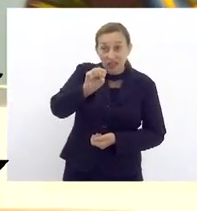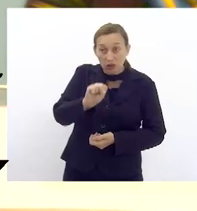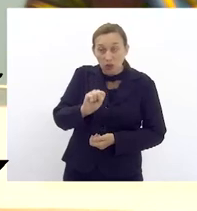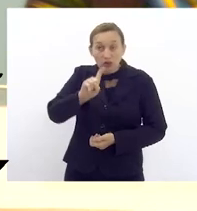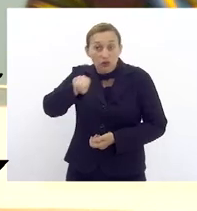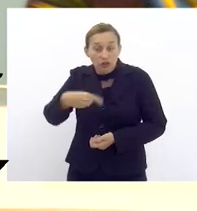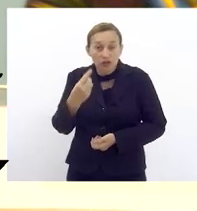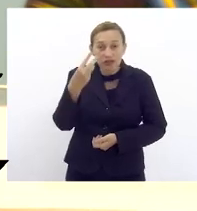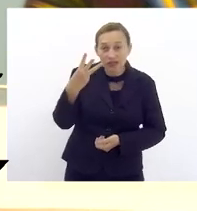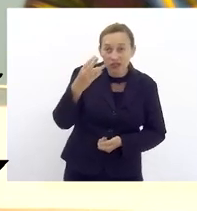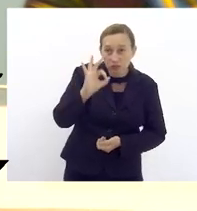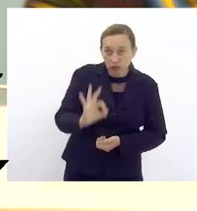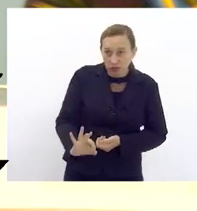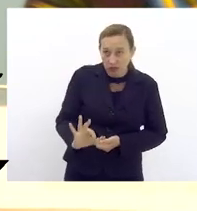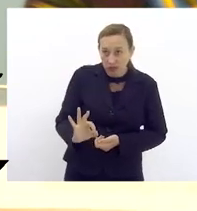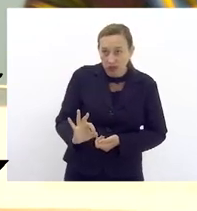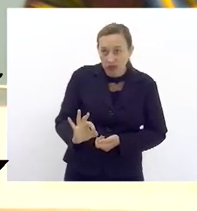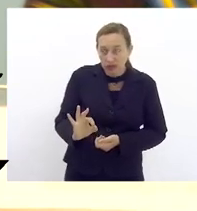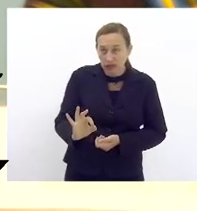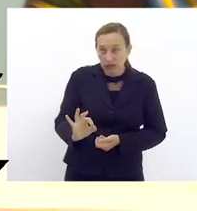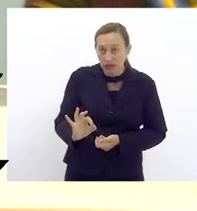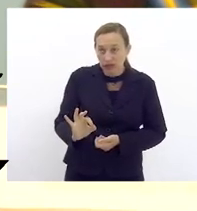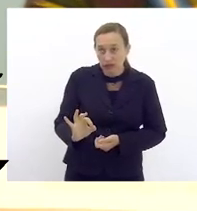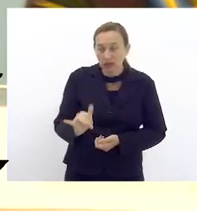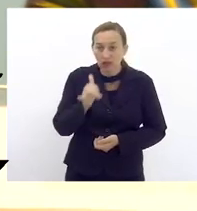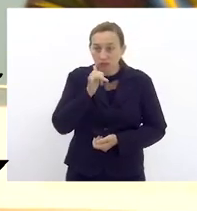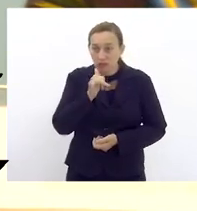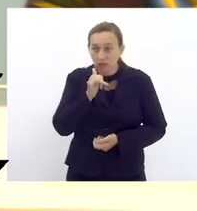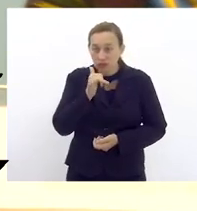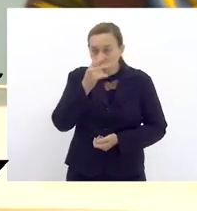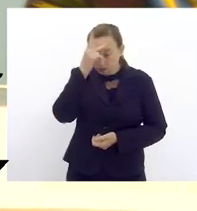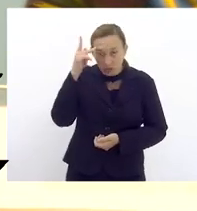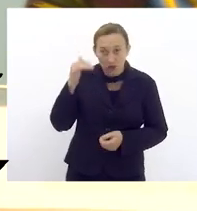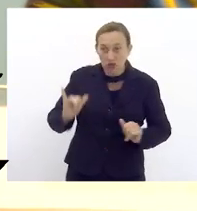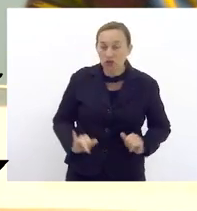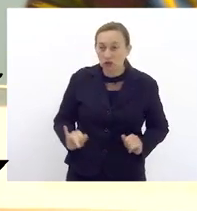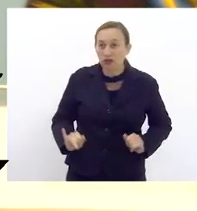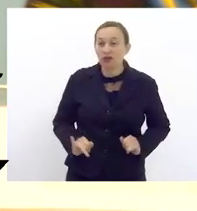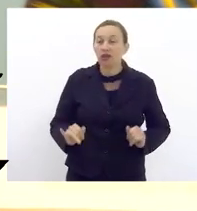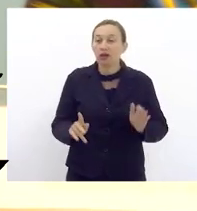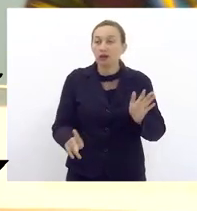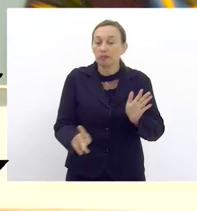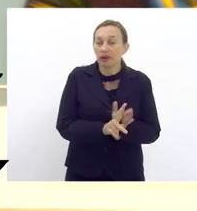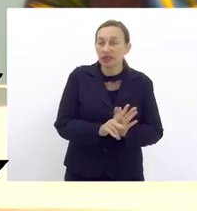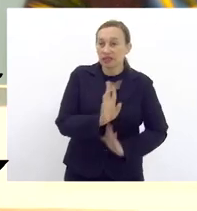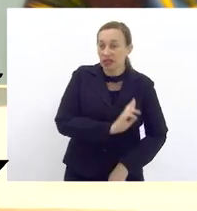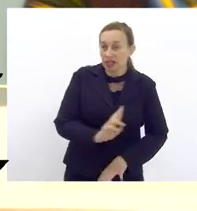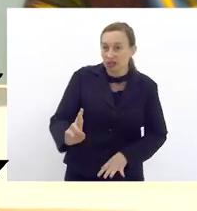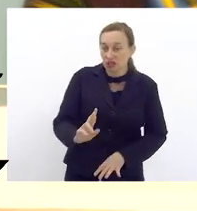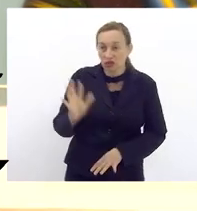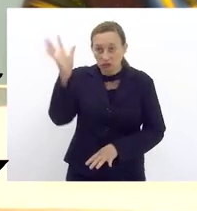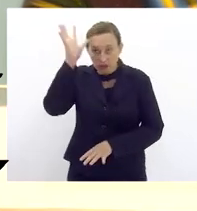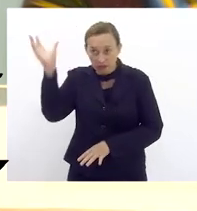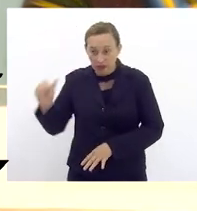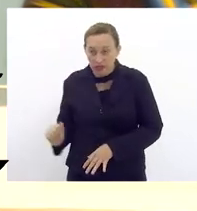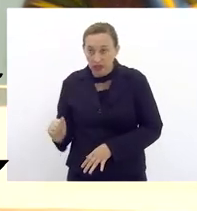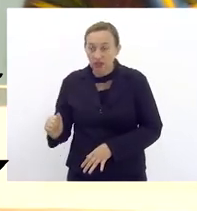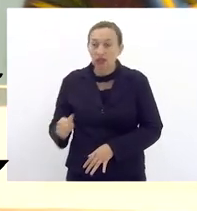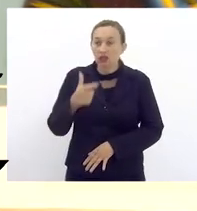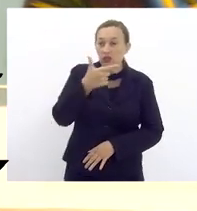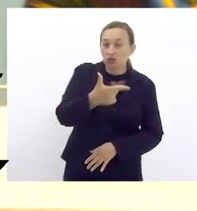78,3% das vítimas que nós atendemos era de religiões de matriz africana em 2021